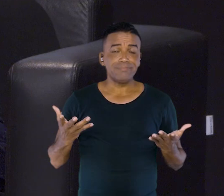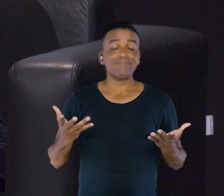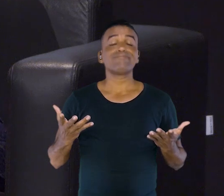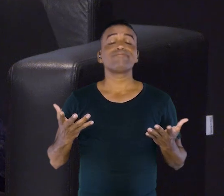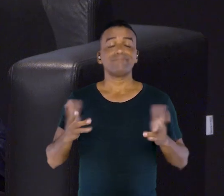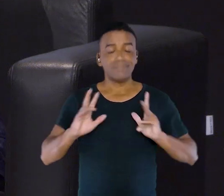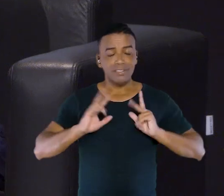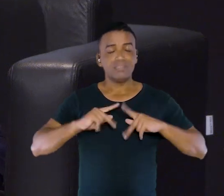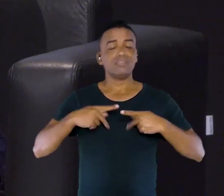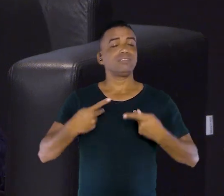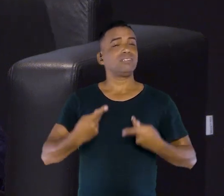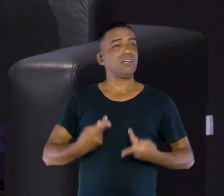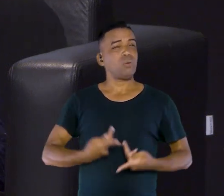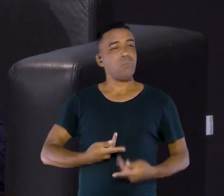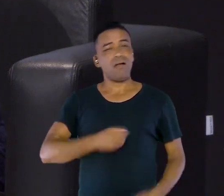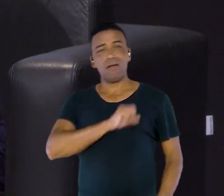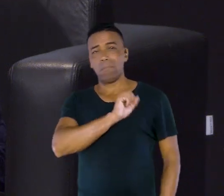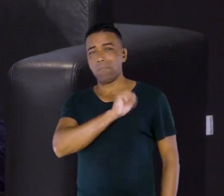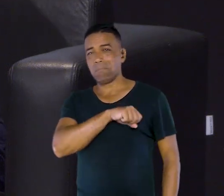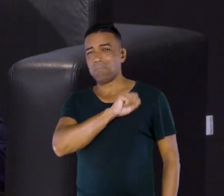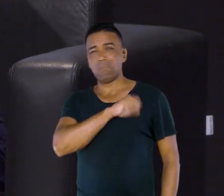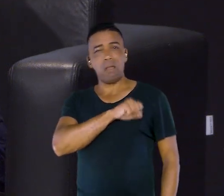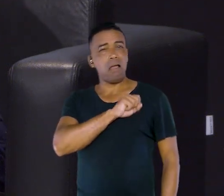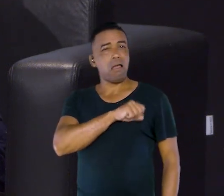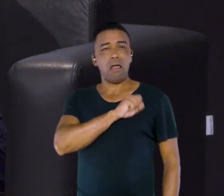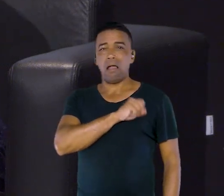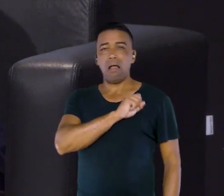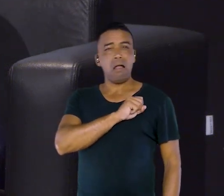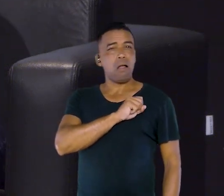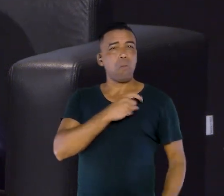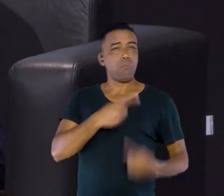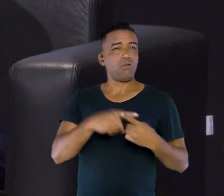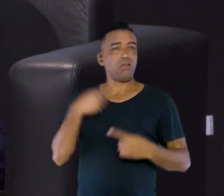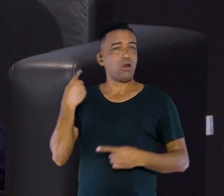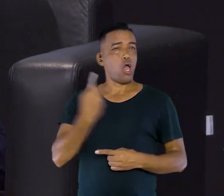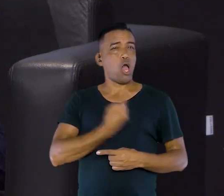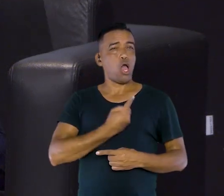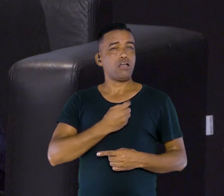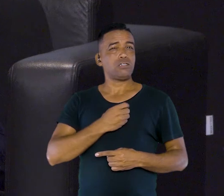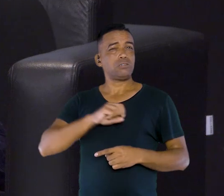Acho que o ser humano é muito cruel porque a gente matou milhões.